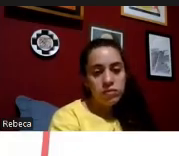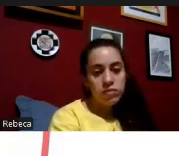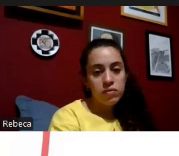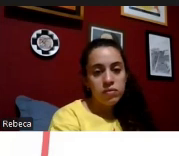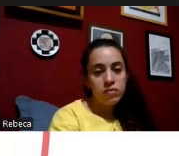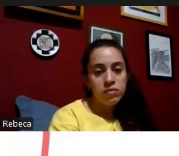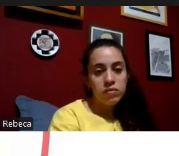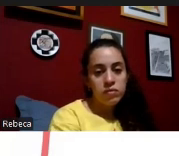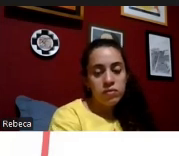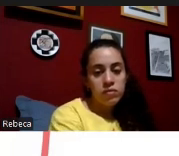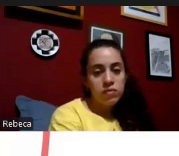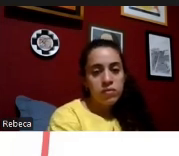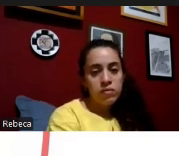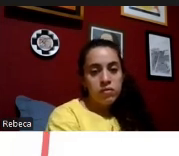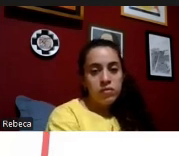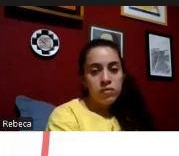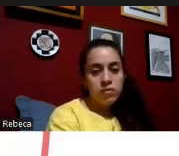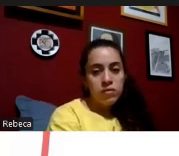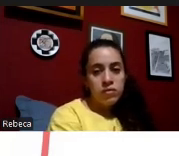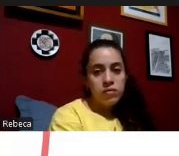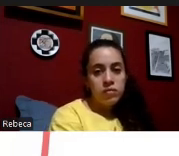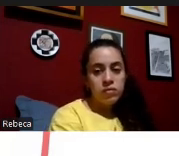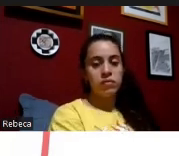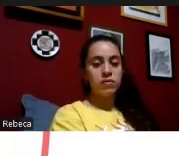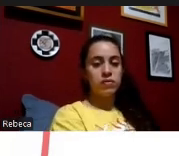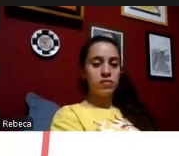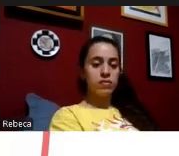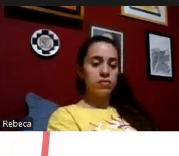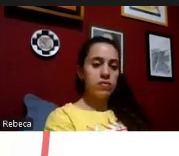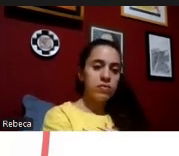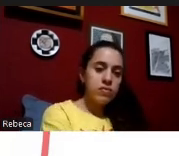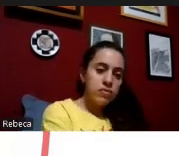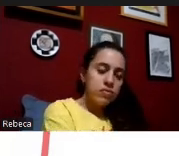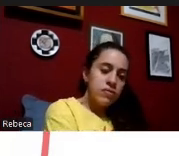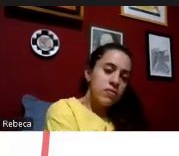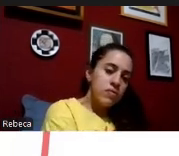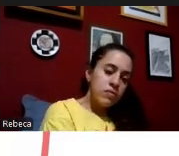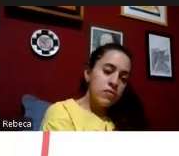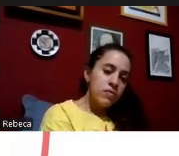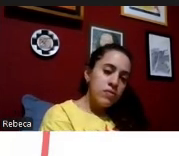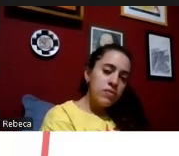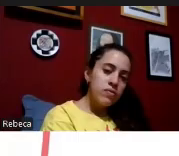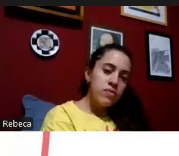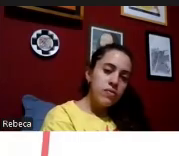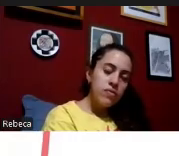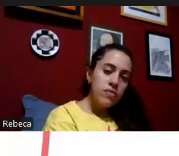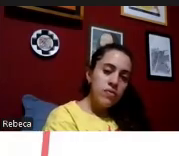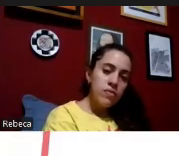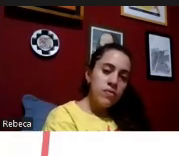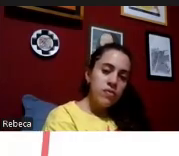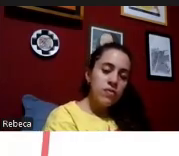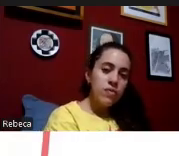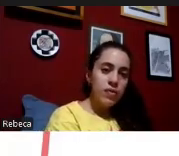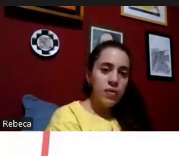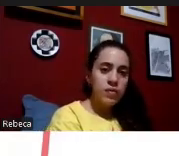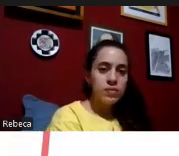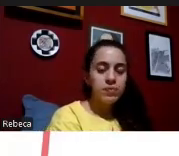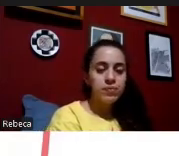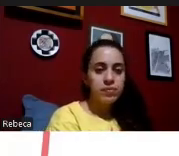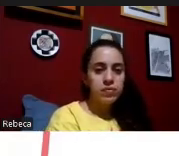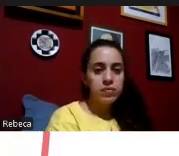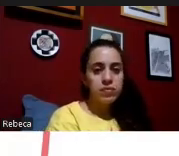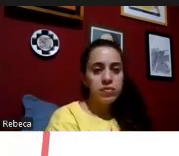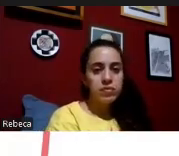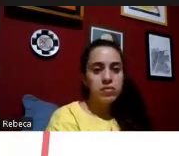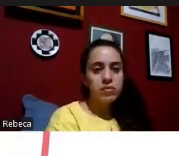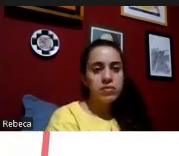sono, né? E dormir é desintoxicar, é fascinar, é permitir que isso